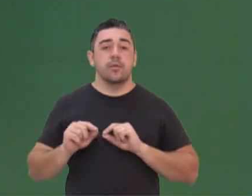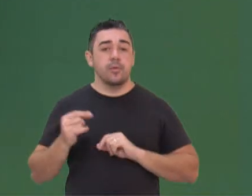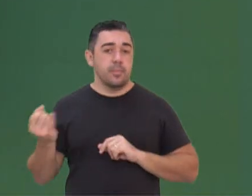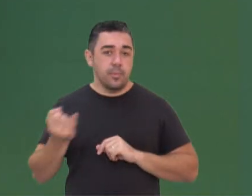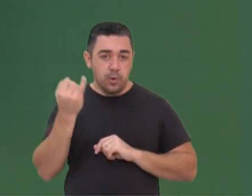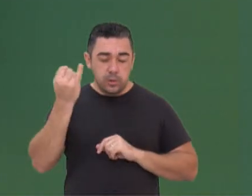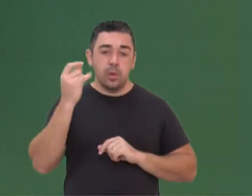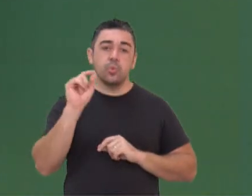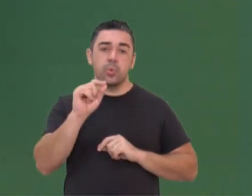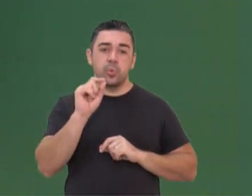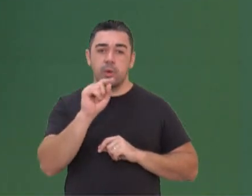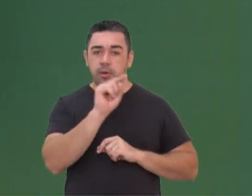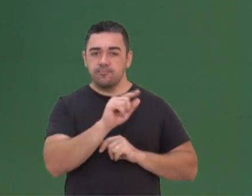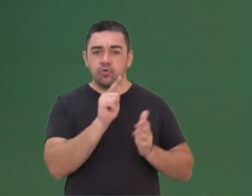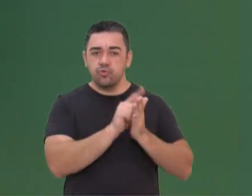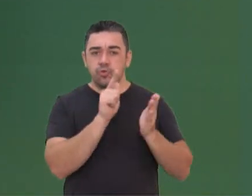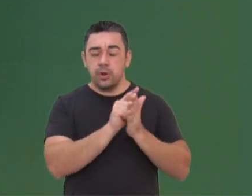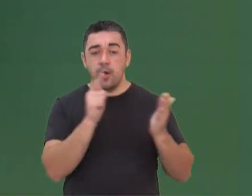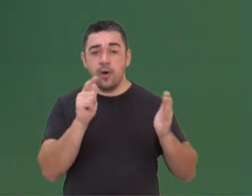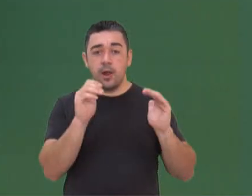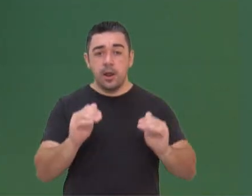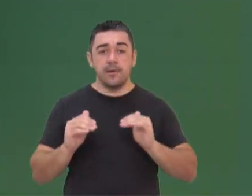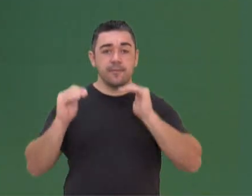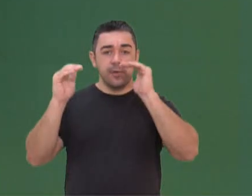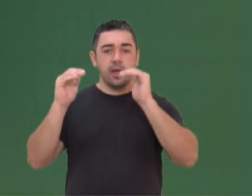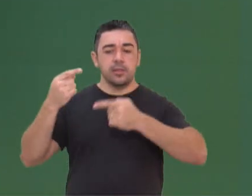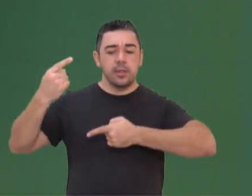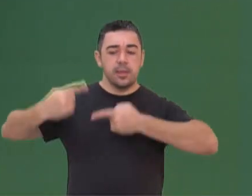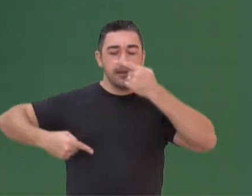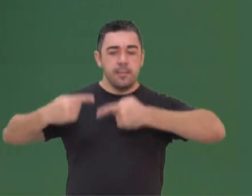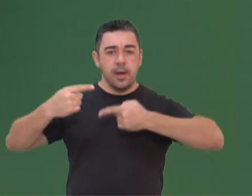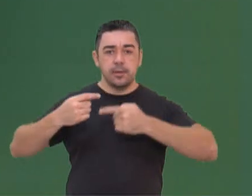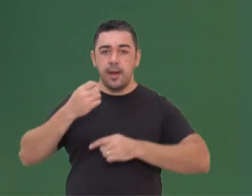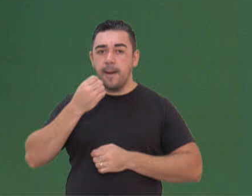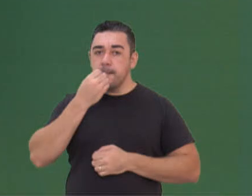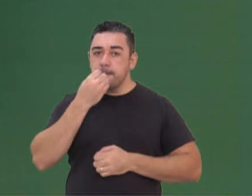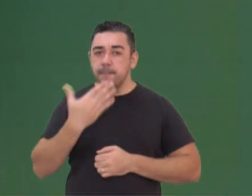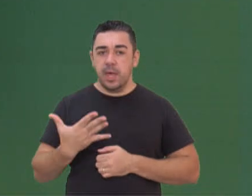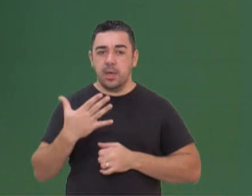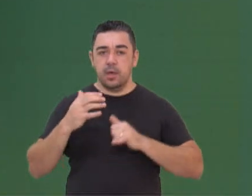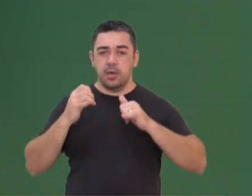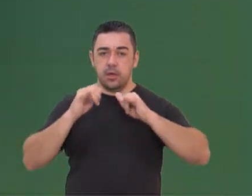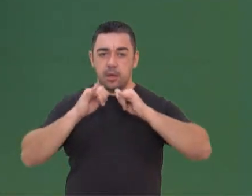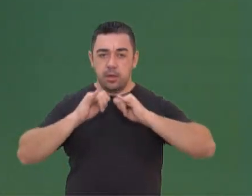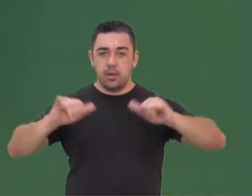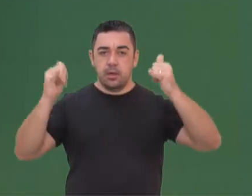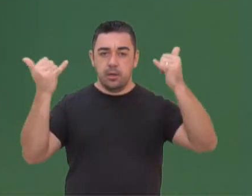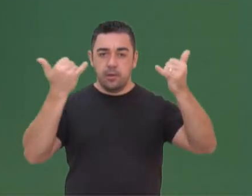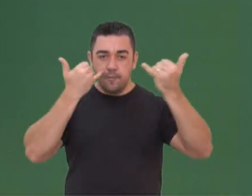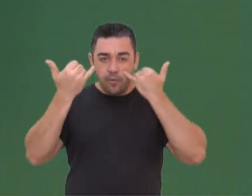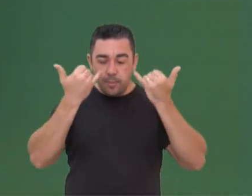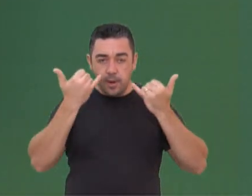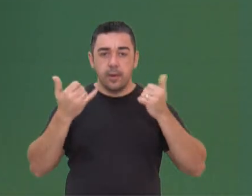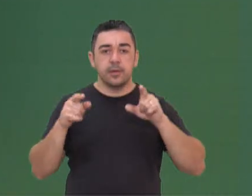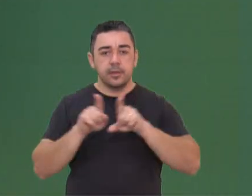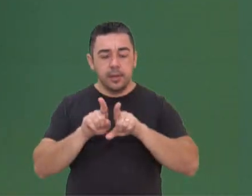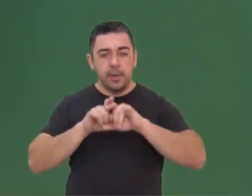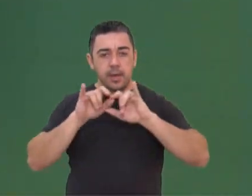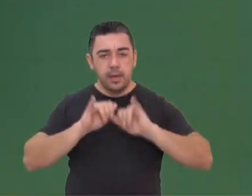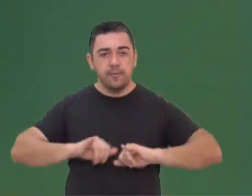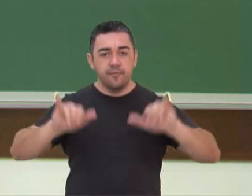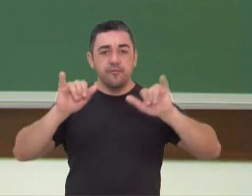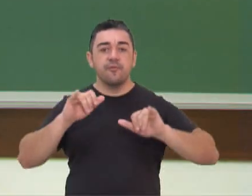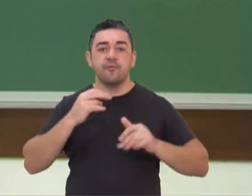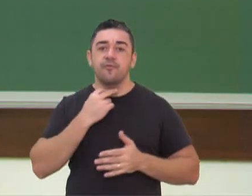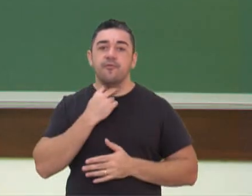é elevar o nível dos debates e bem informar. E a imprensa é também a voz da